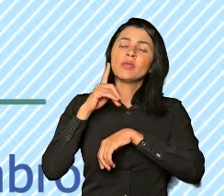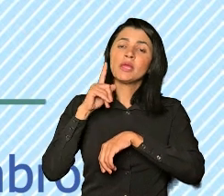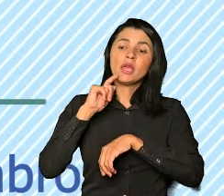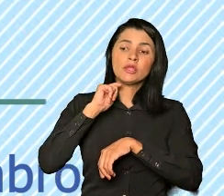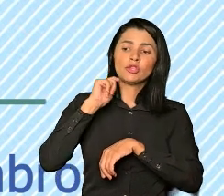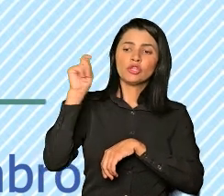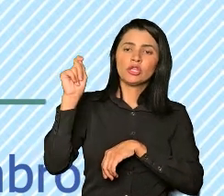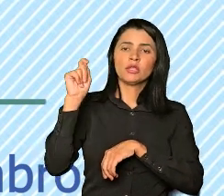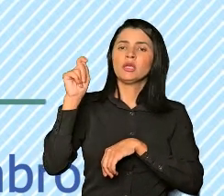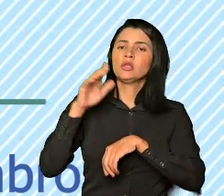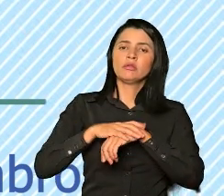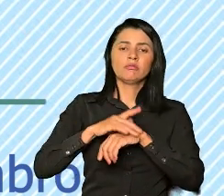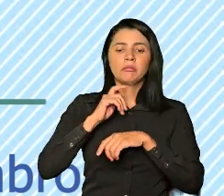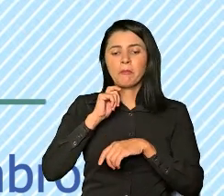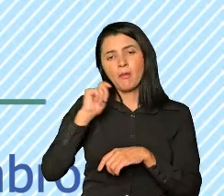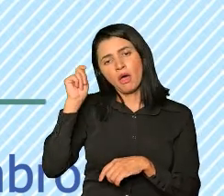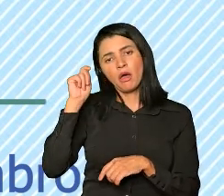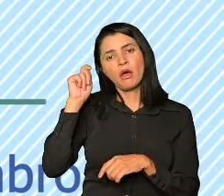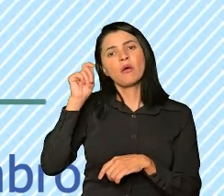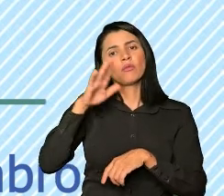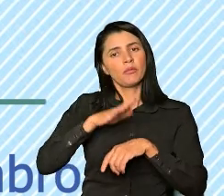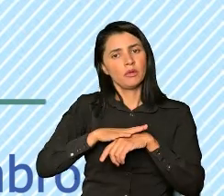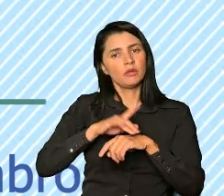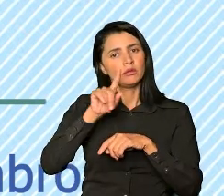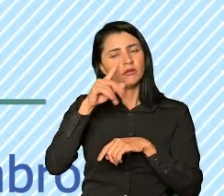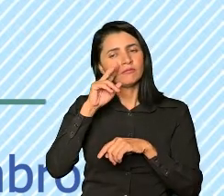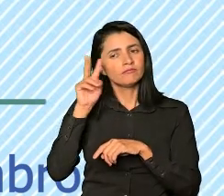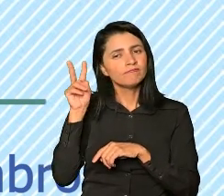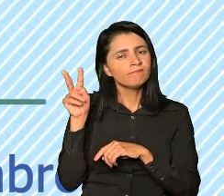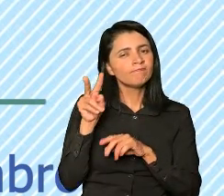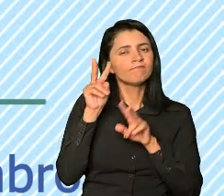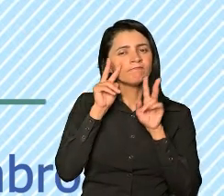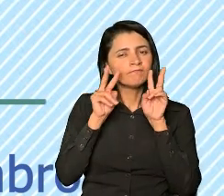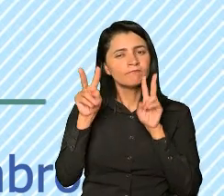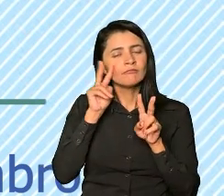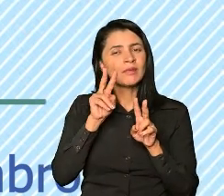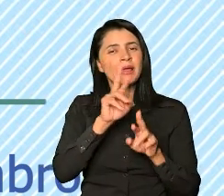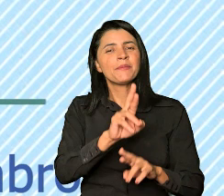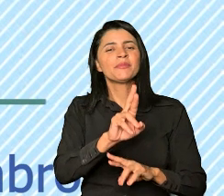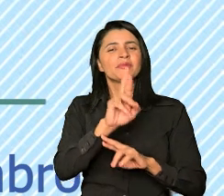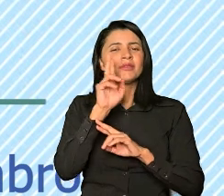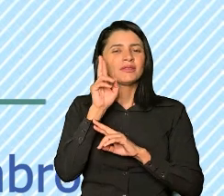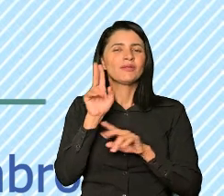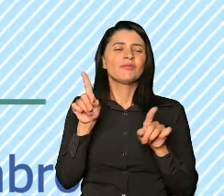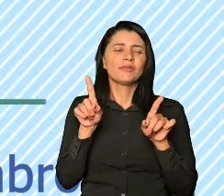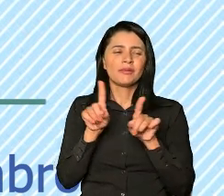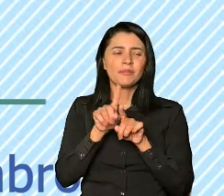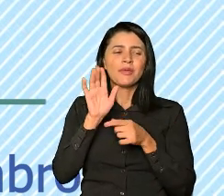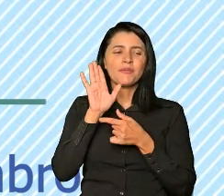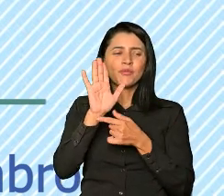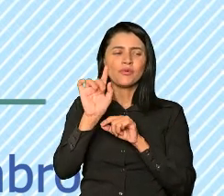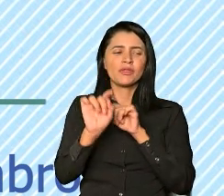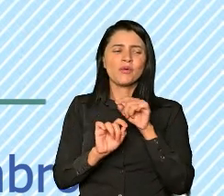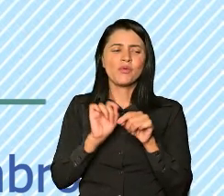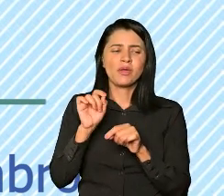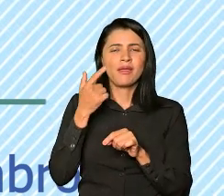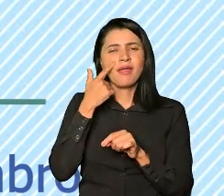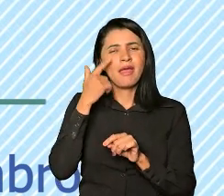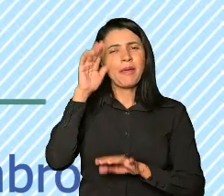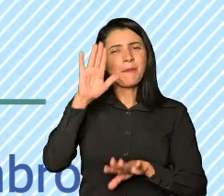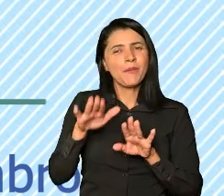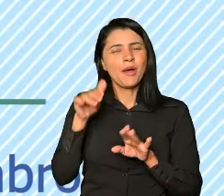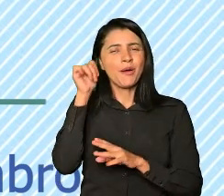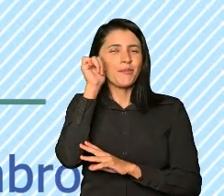Tiradentes é enforcado, certo? Então, vocês veem que a representação também quer mostrar que, embora